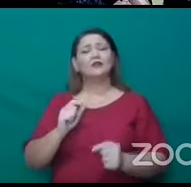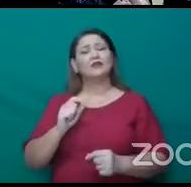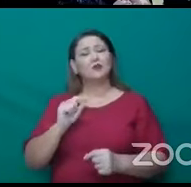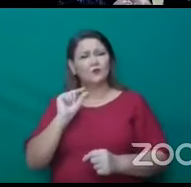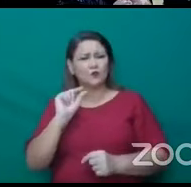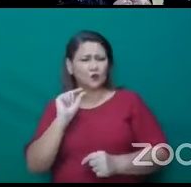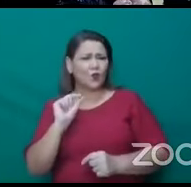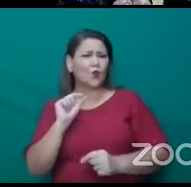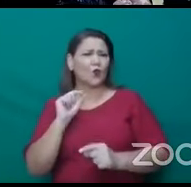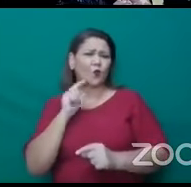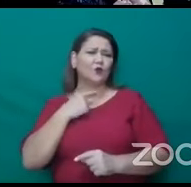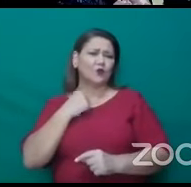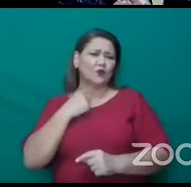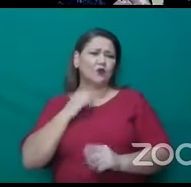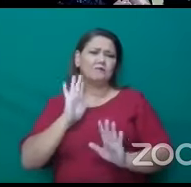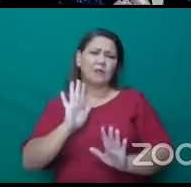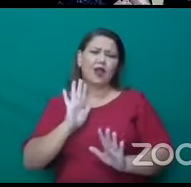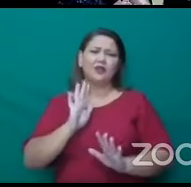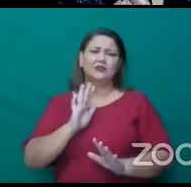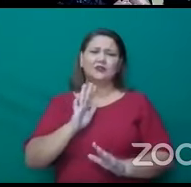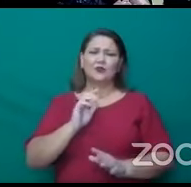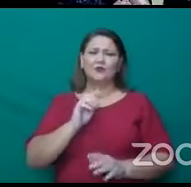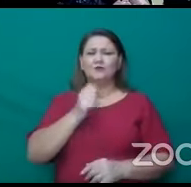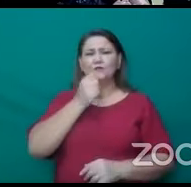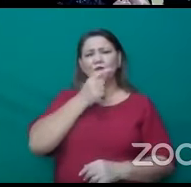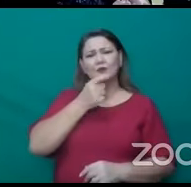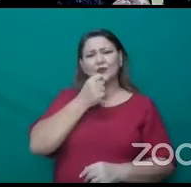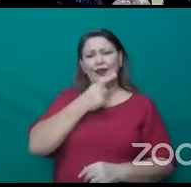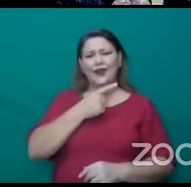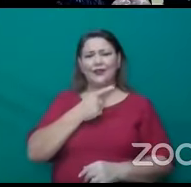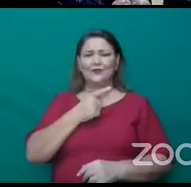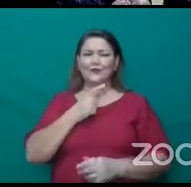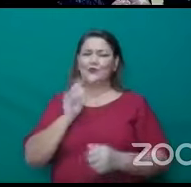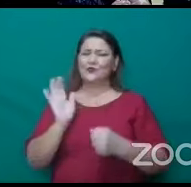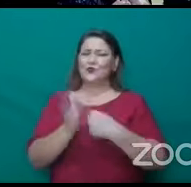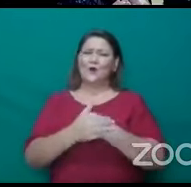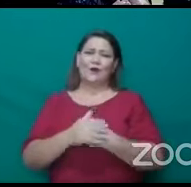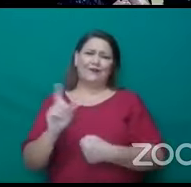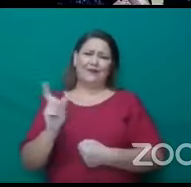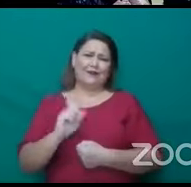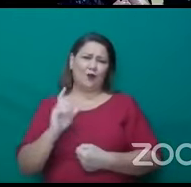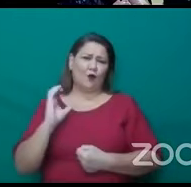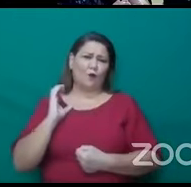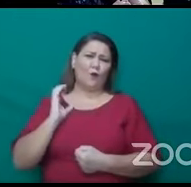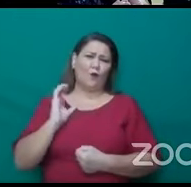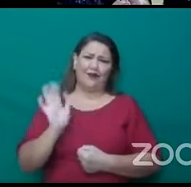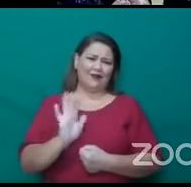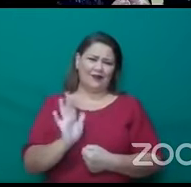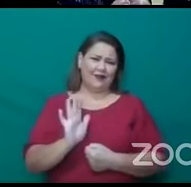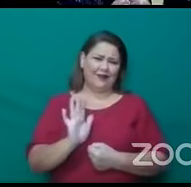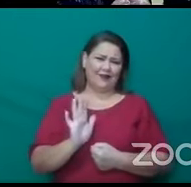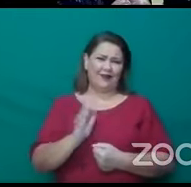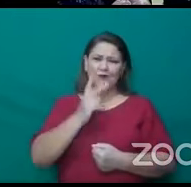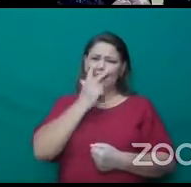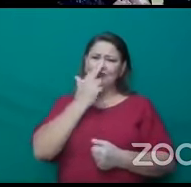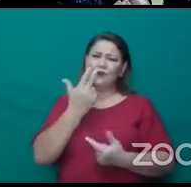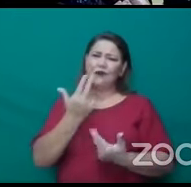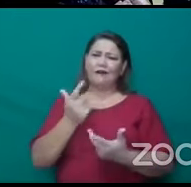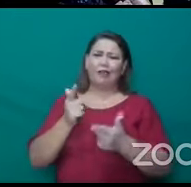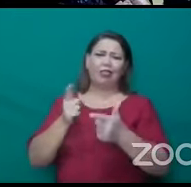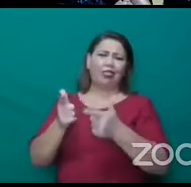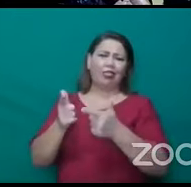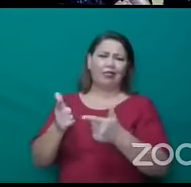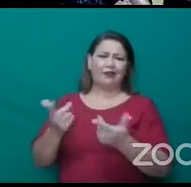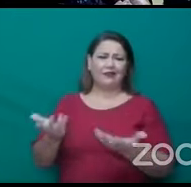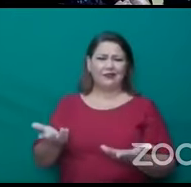foi como um deboche, assim. Eu vou ser bem sincera, não vou esconder também, não. Sim. Foi meio para dar uma zoada, assim, porque como a gente estava usando